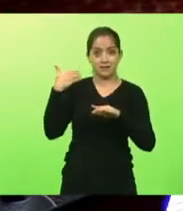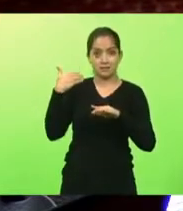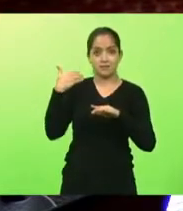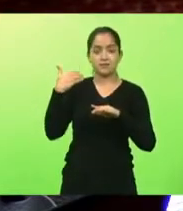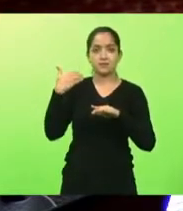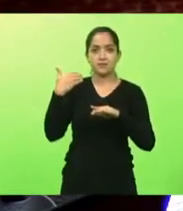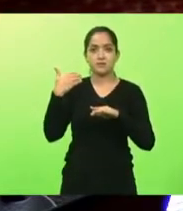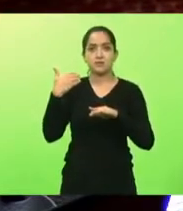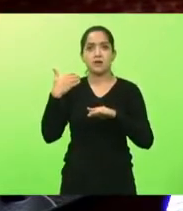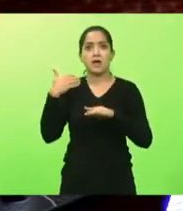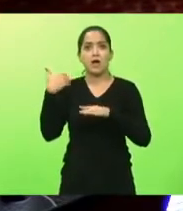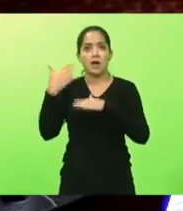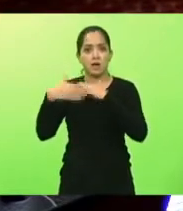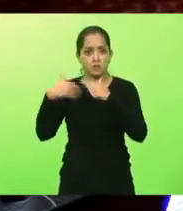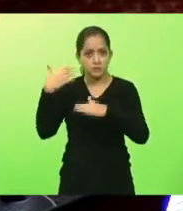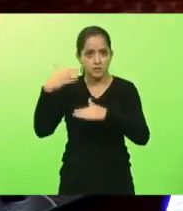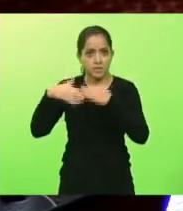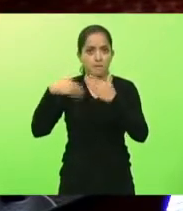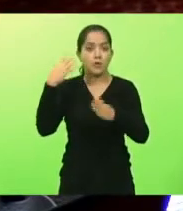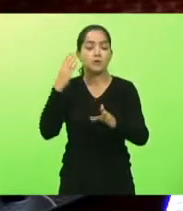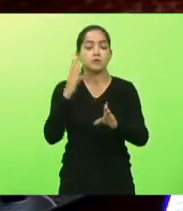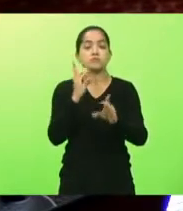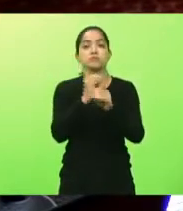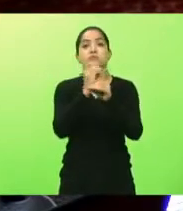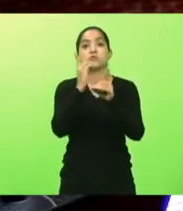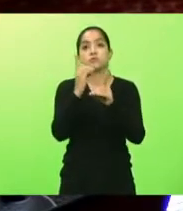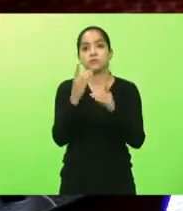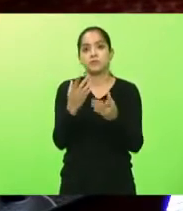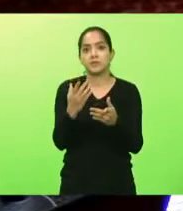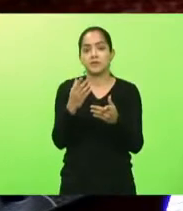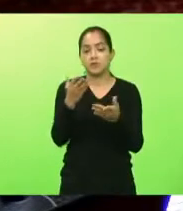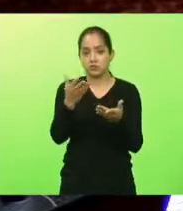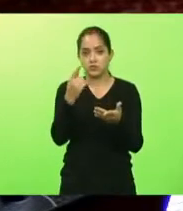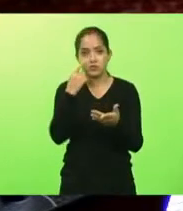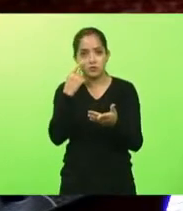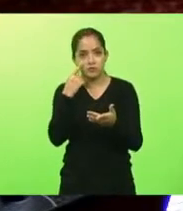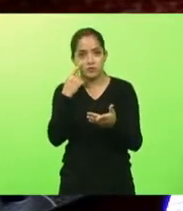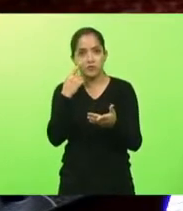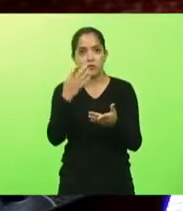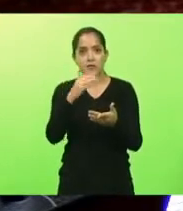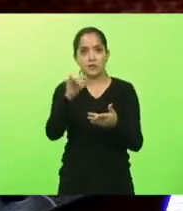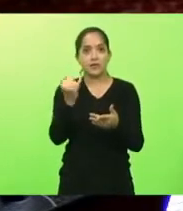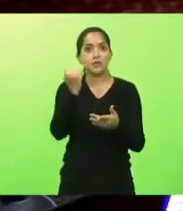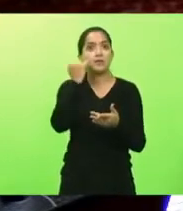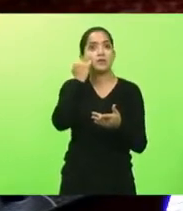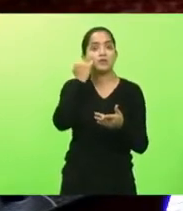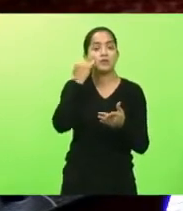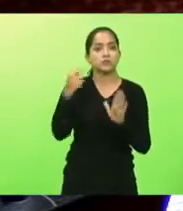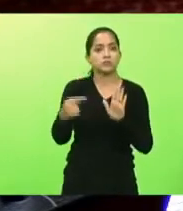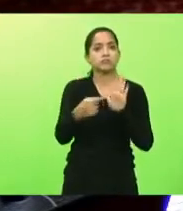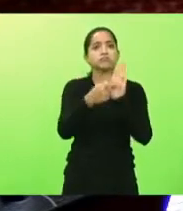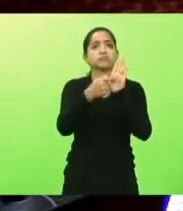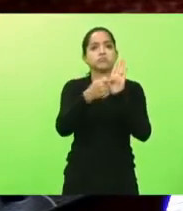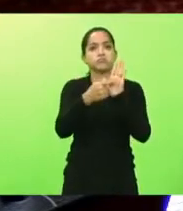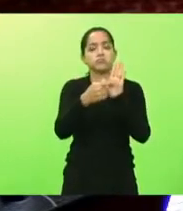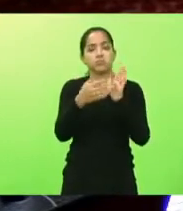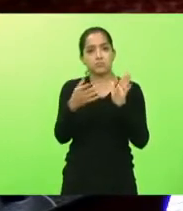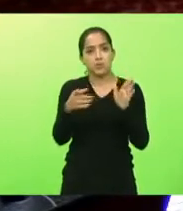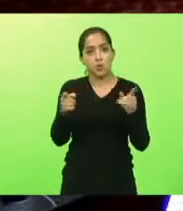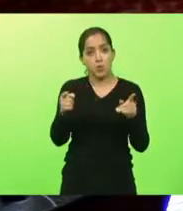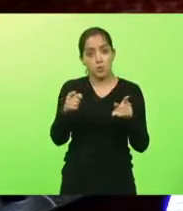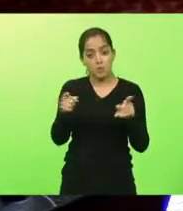ia saber disso muito depois. A gente acabou de ver agora as denúncias do deputado Jessé, já está antecipando o prazo para a nova cobrança, é isso mesmo.